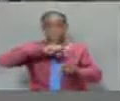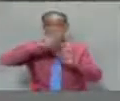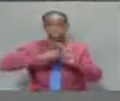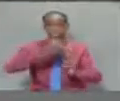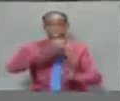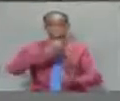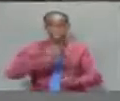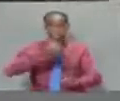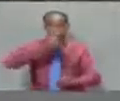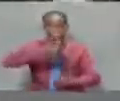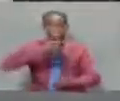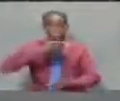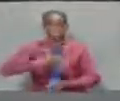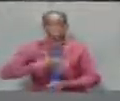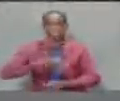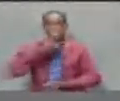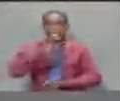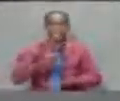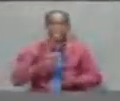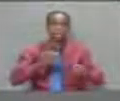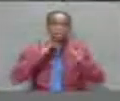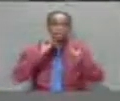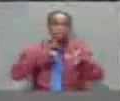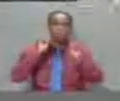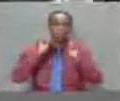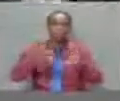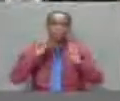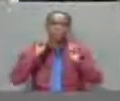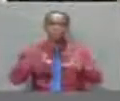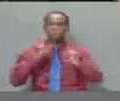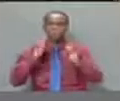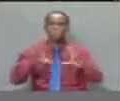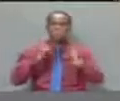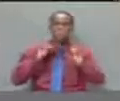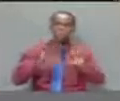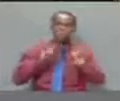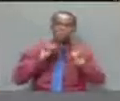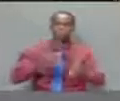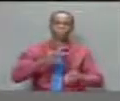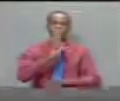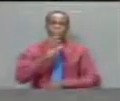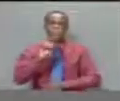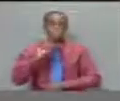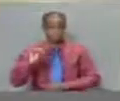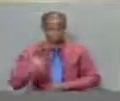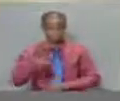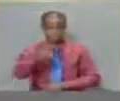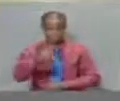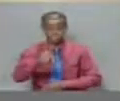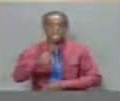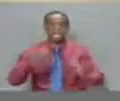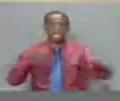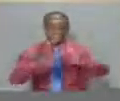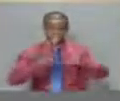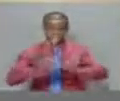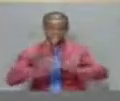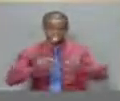no total 477 aparelhos de som que foram usados em festas de quintais, de